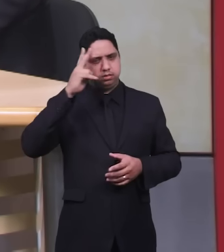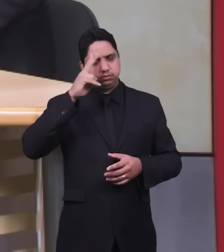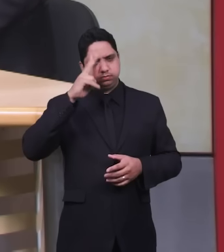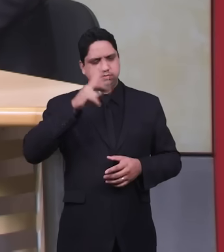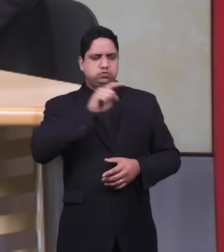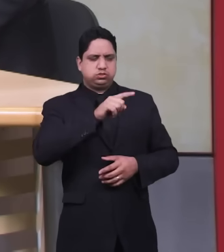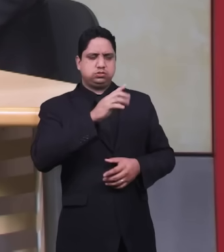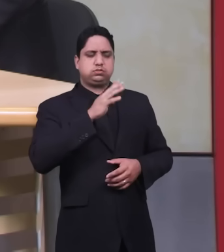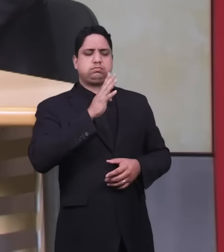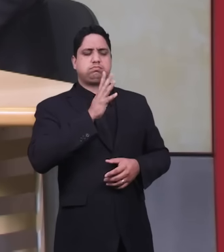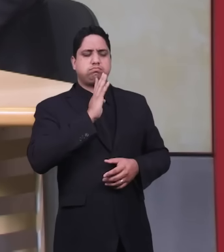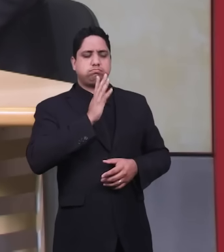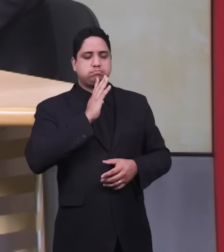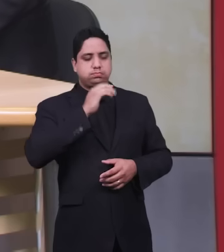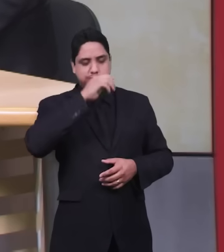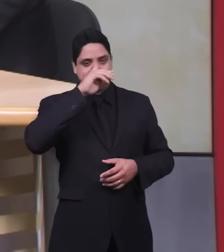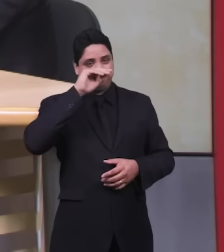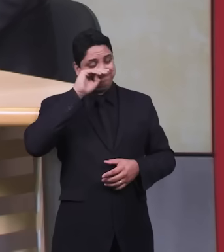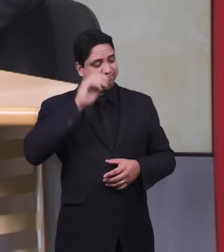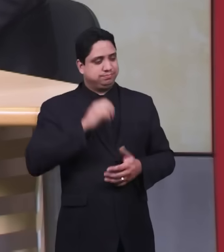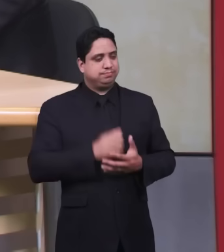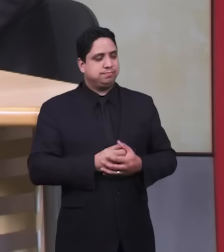E você